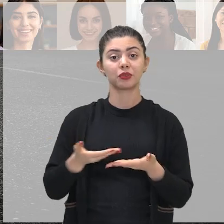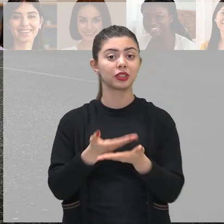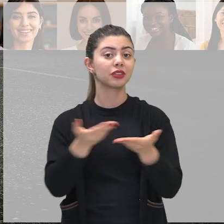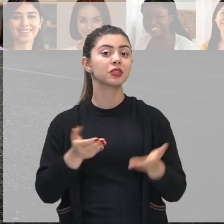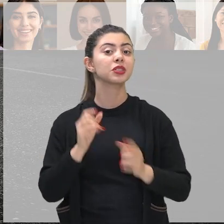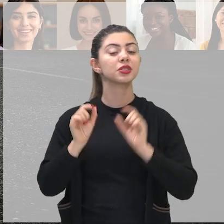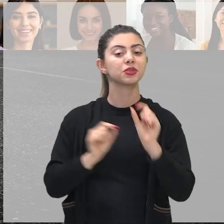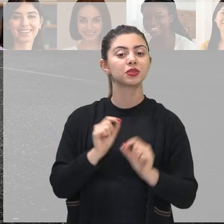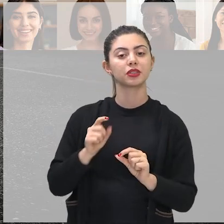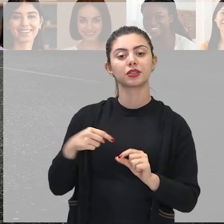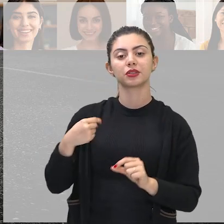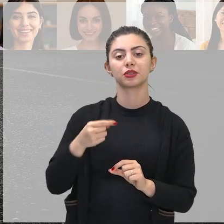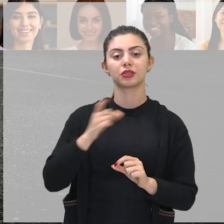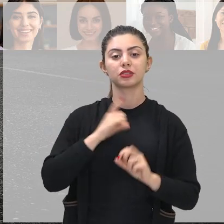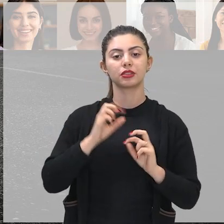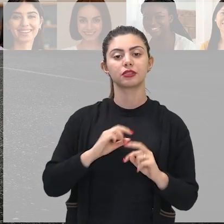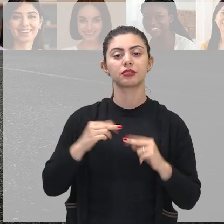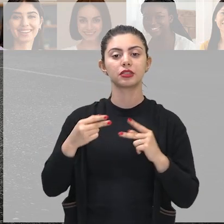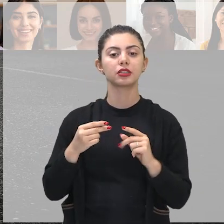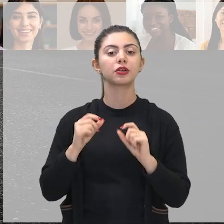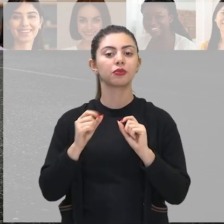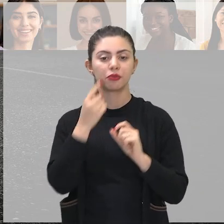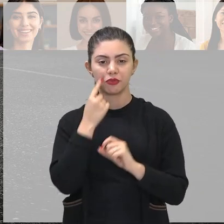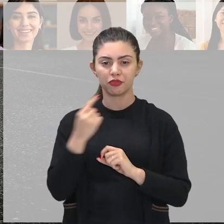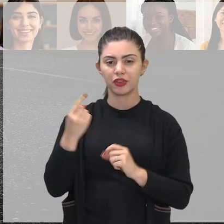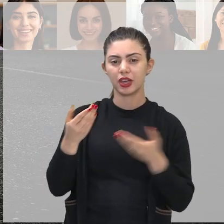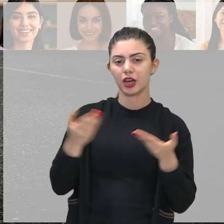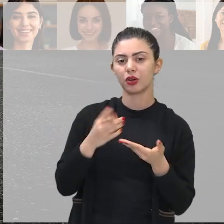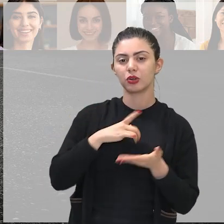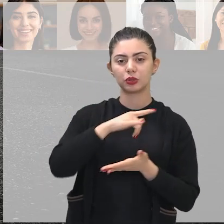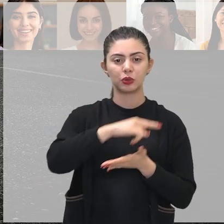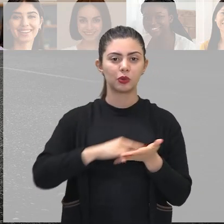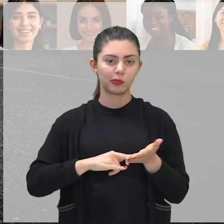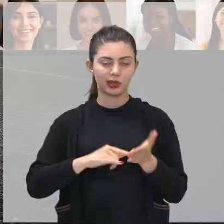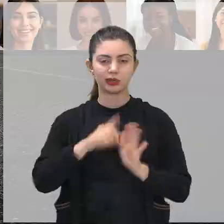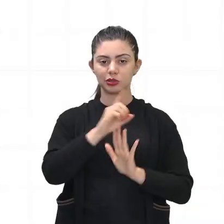convidar a visitarmos a Declaração Universal dos Direitos Humanos.